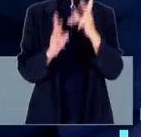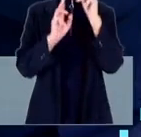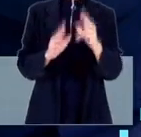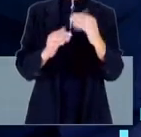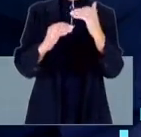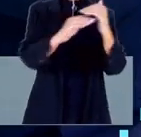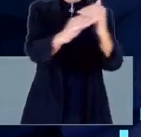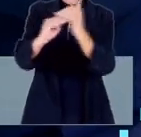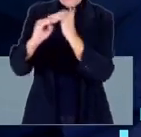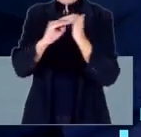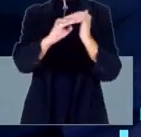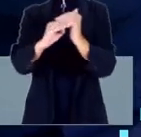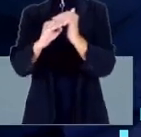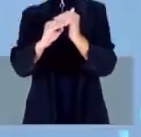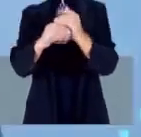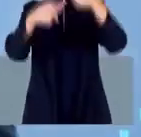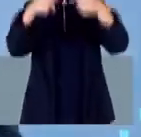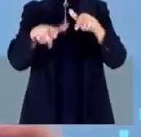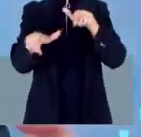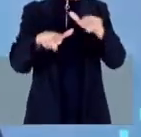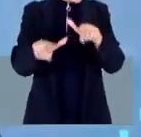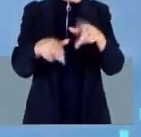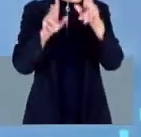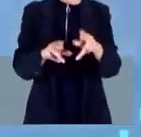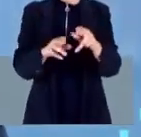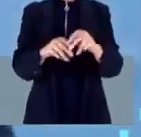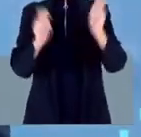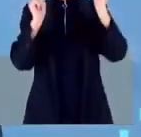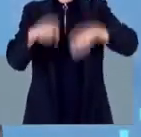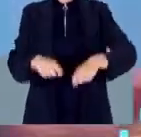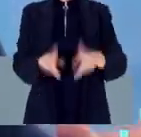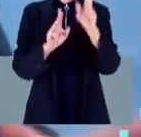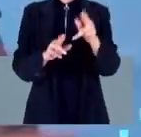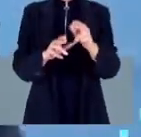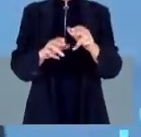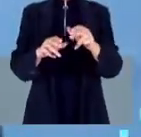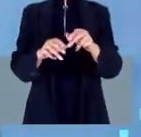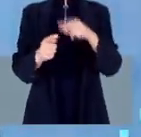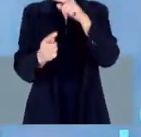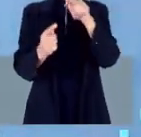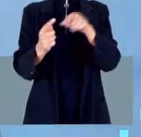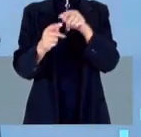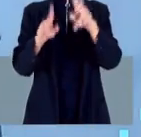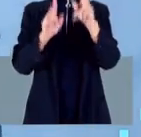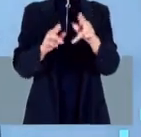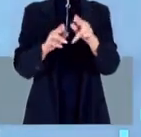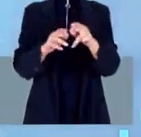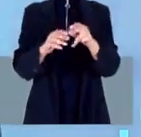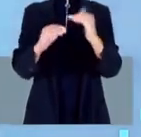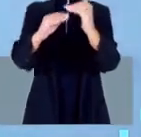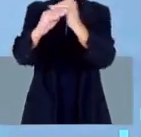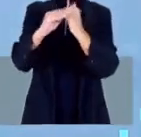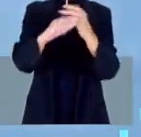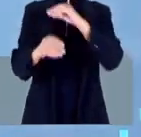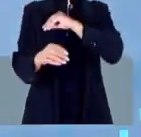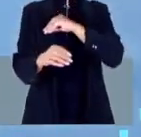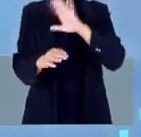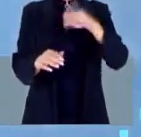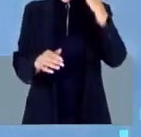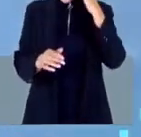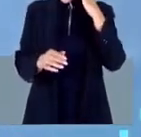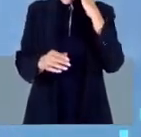mês no mesmo ambiente trabalho com a mesma capacidade com a mesma função sabe quanto que nós mulheres